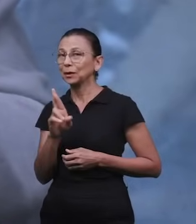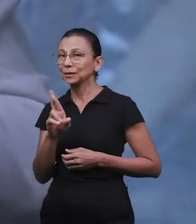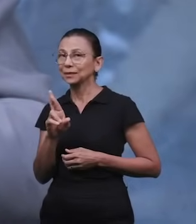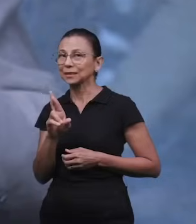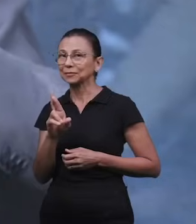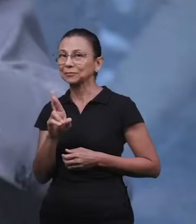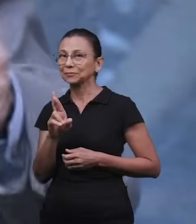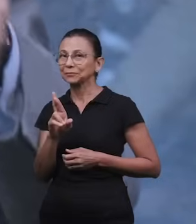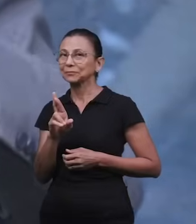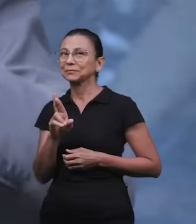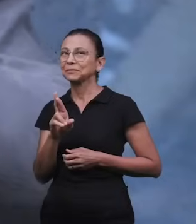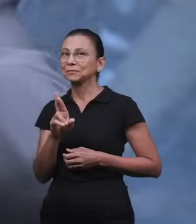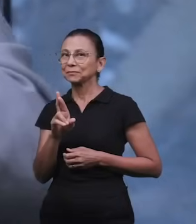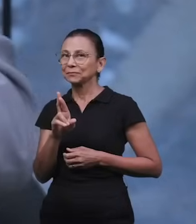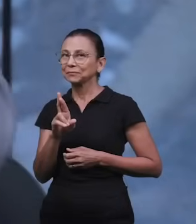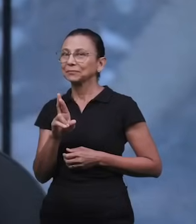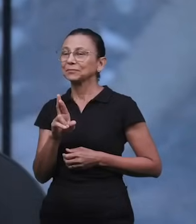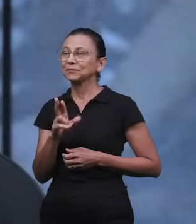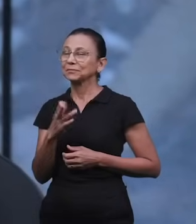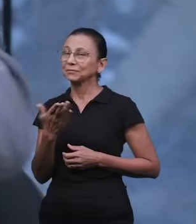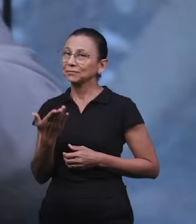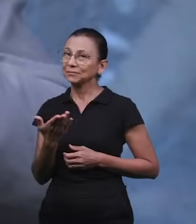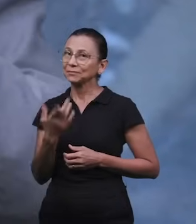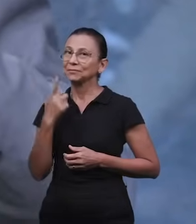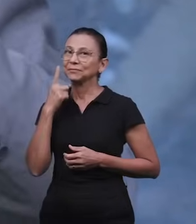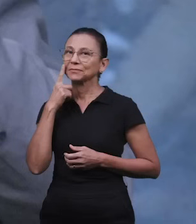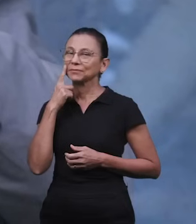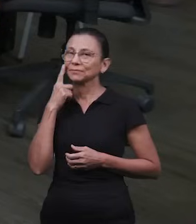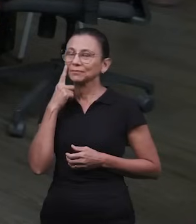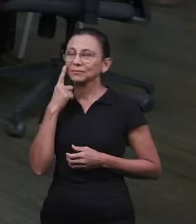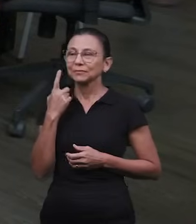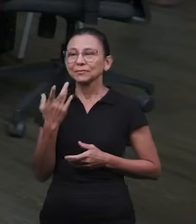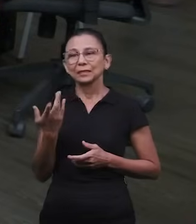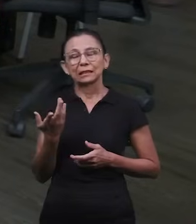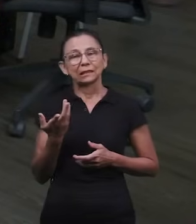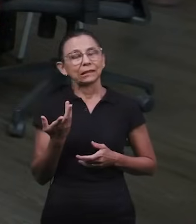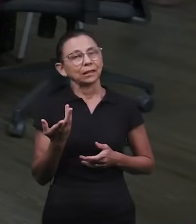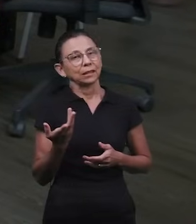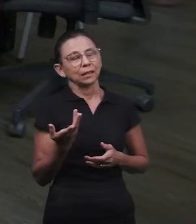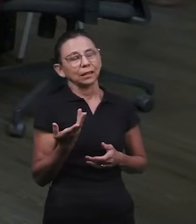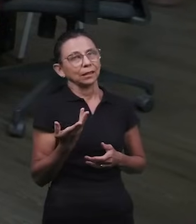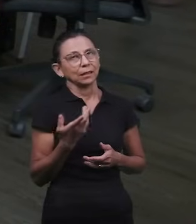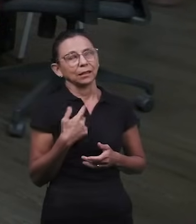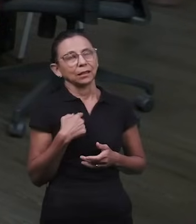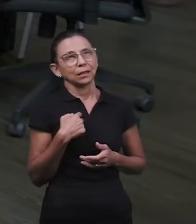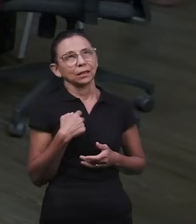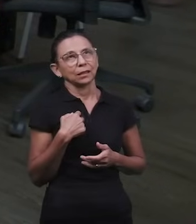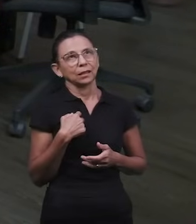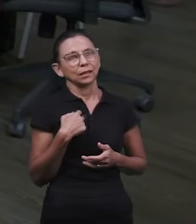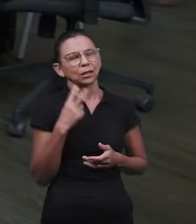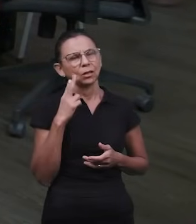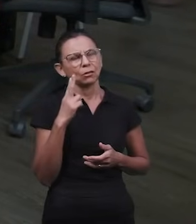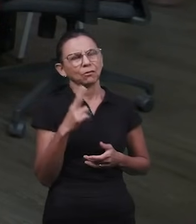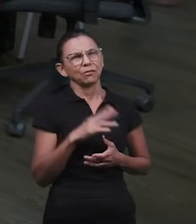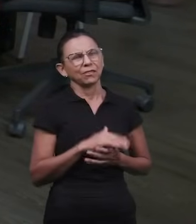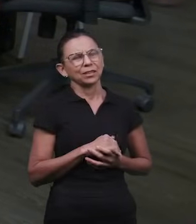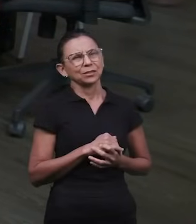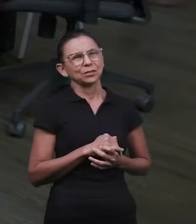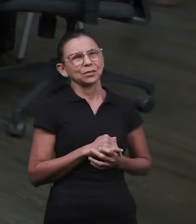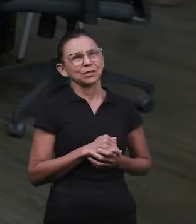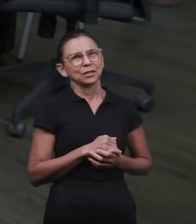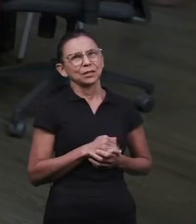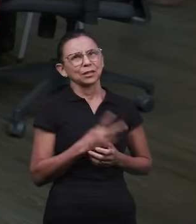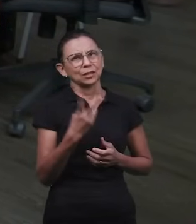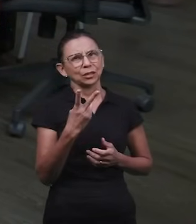E vão inclusive ver, né? Hoje às vezes eu olho para os meus filhos e digo assim, não sei como é que meu pai aguentou,